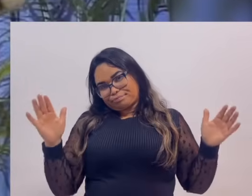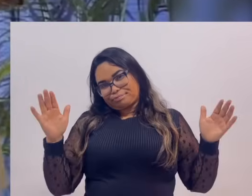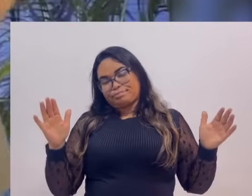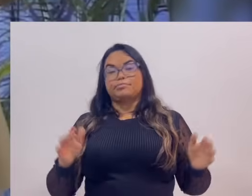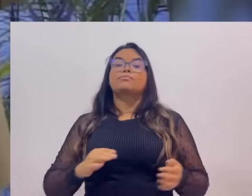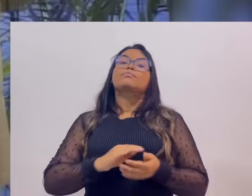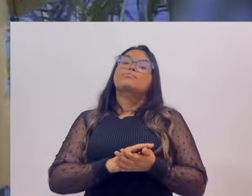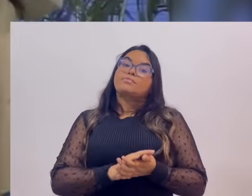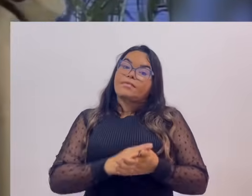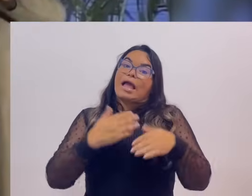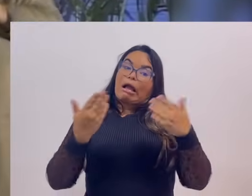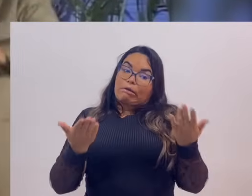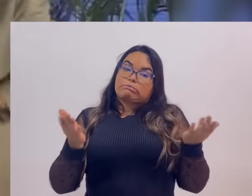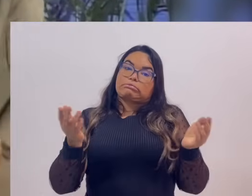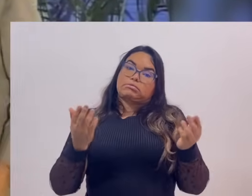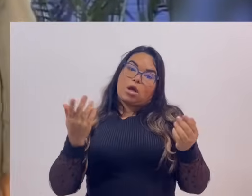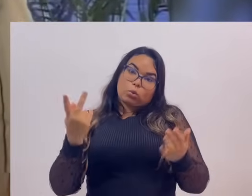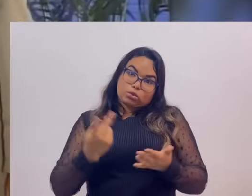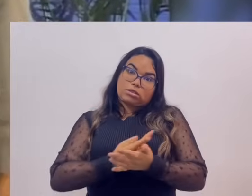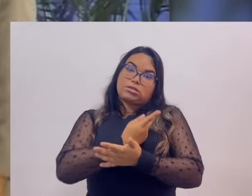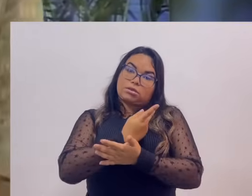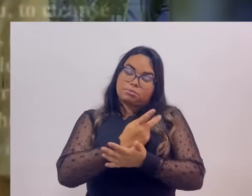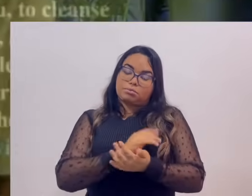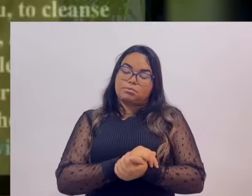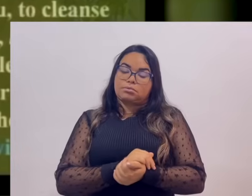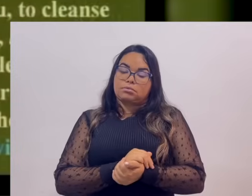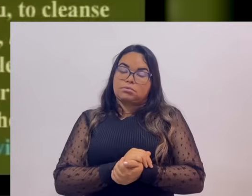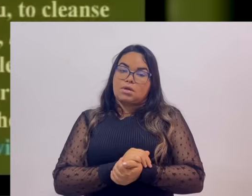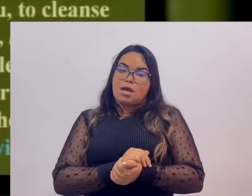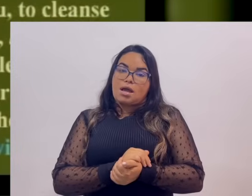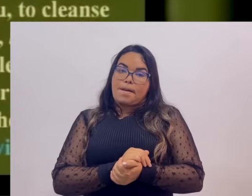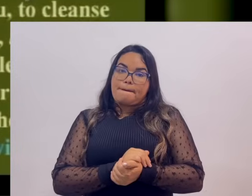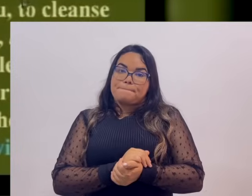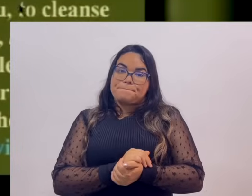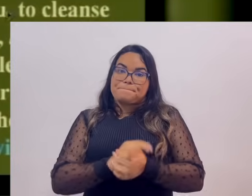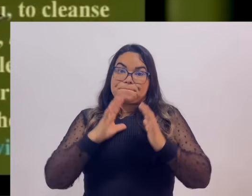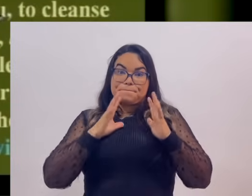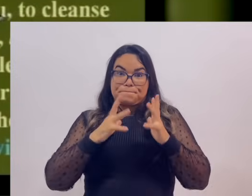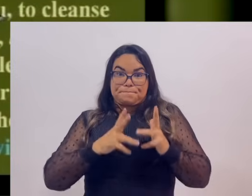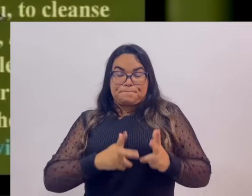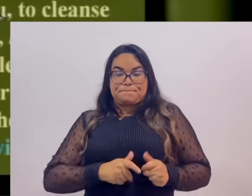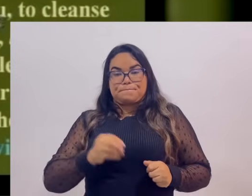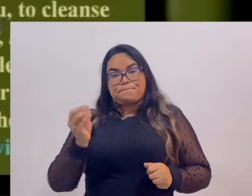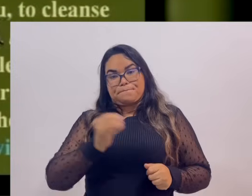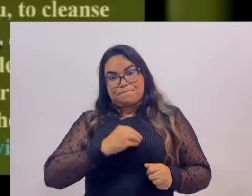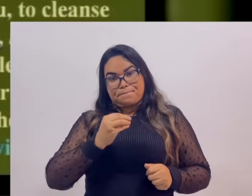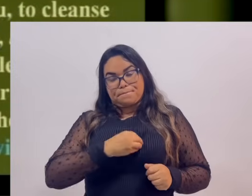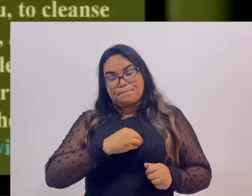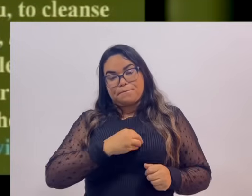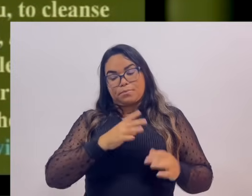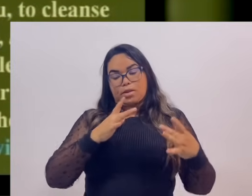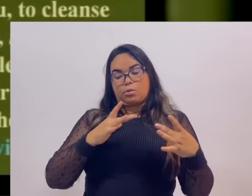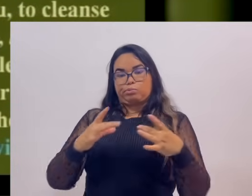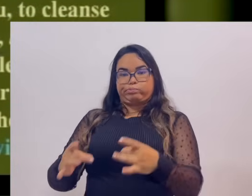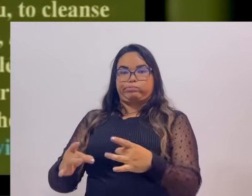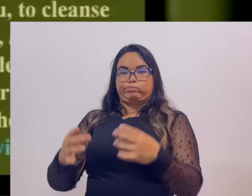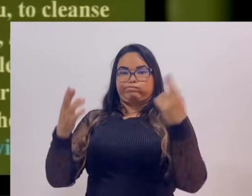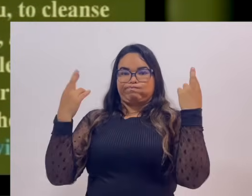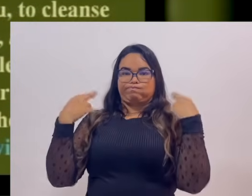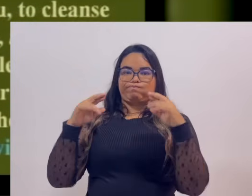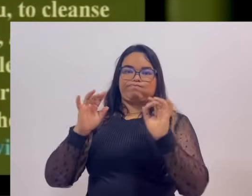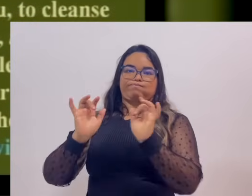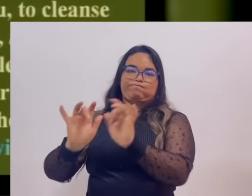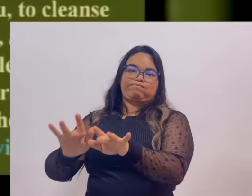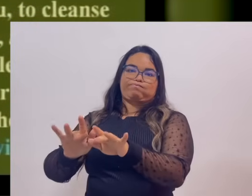então ele é enviado ao deserto porque naquele dia se fará expiação por vós para vos purificar e